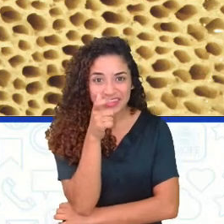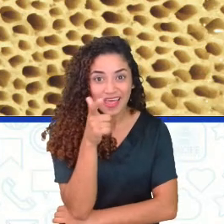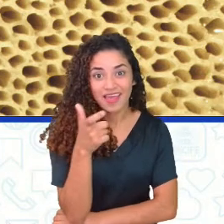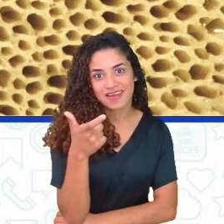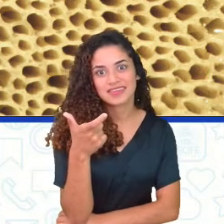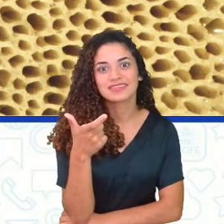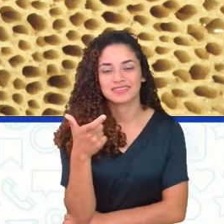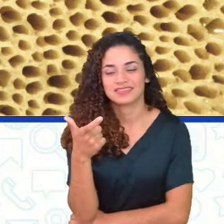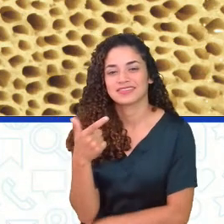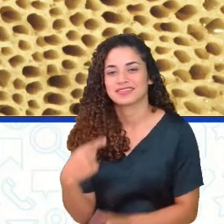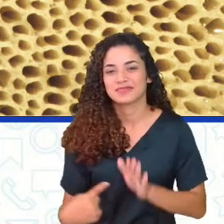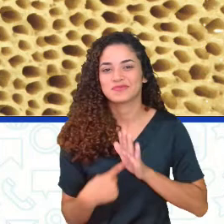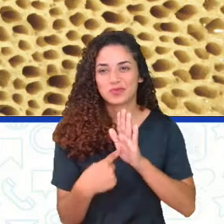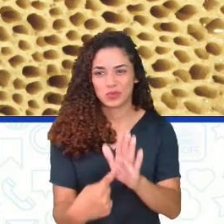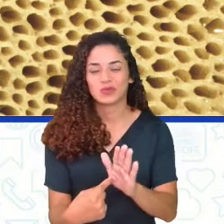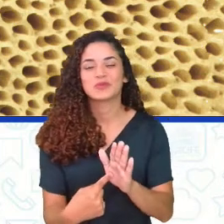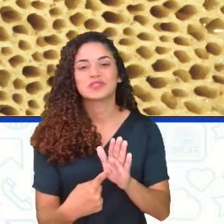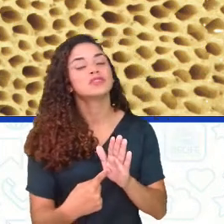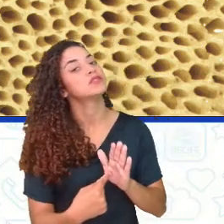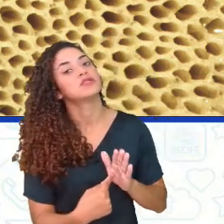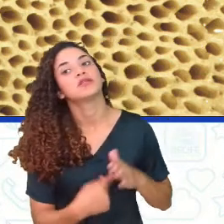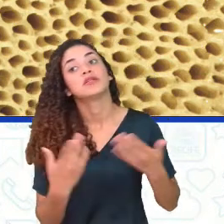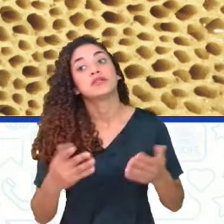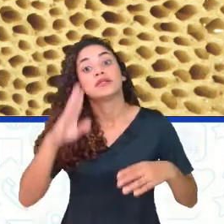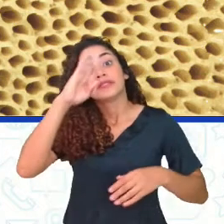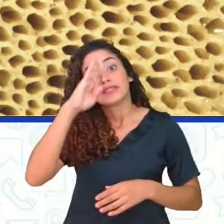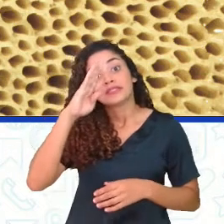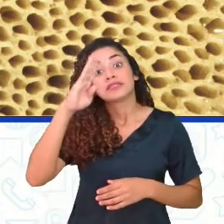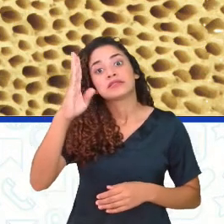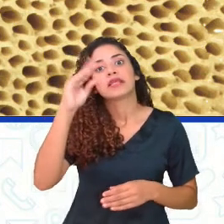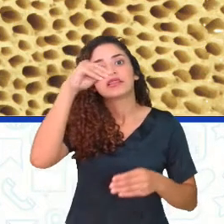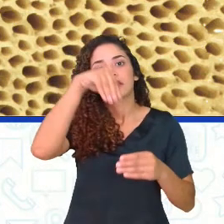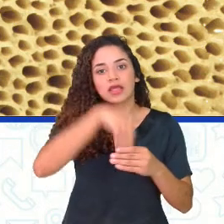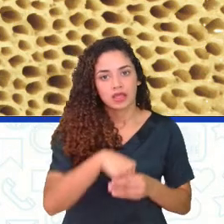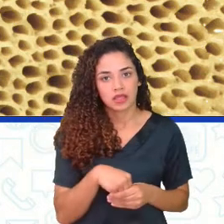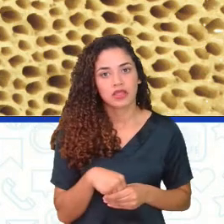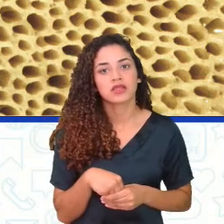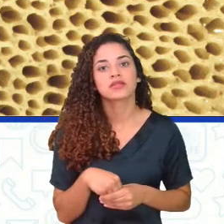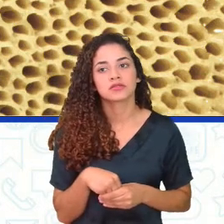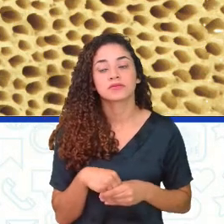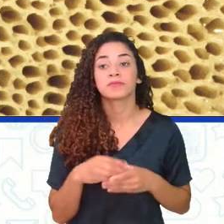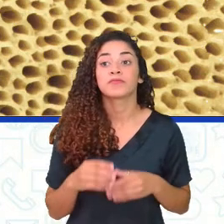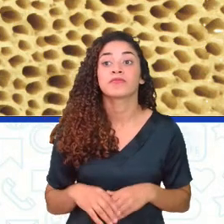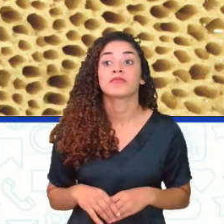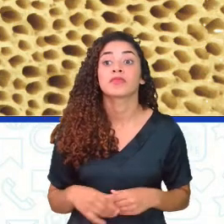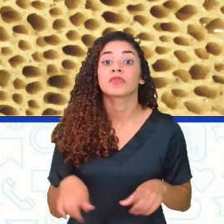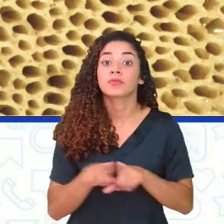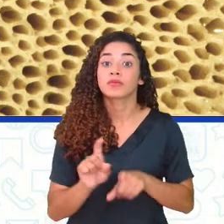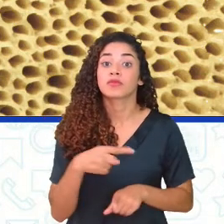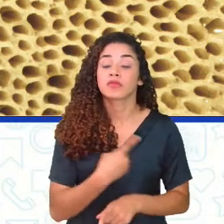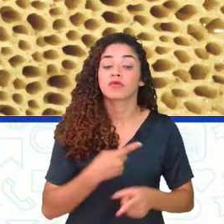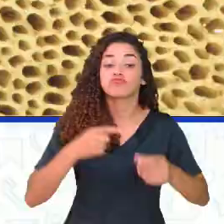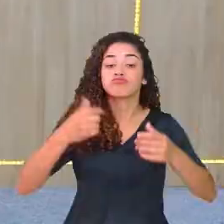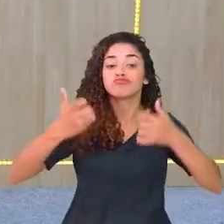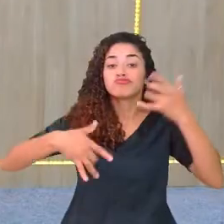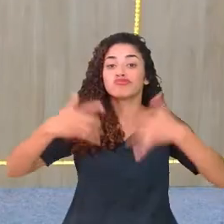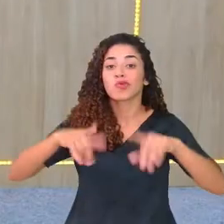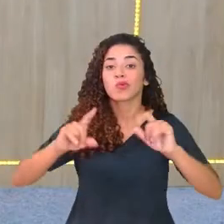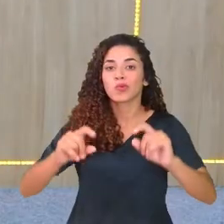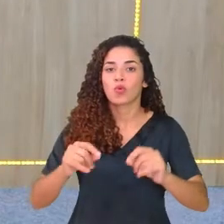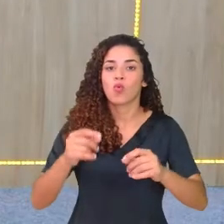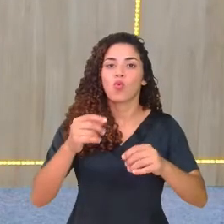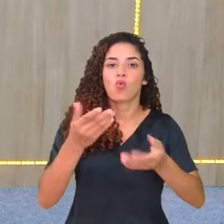sendo mostrado aí, principalmente nas extremidades, e aí a gente vai falar também de alguns cuidados que são